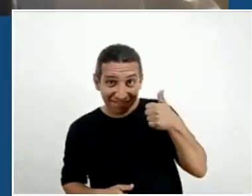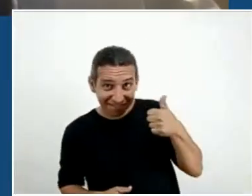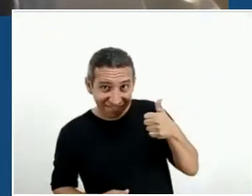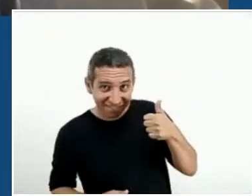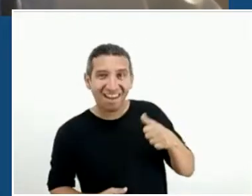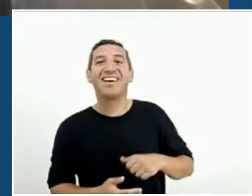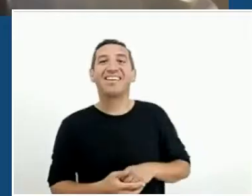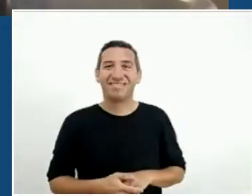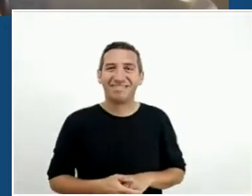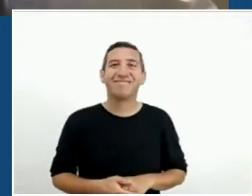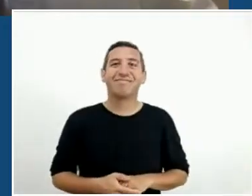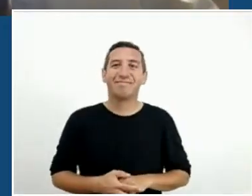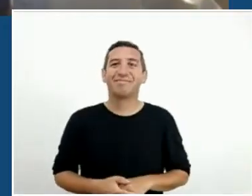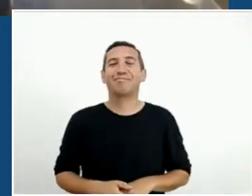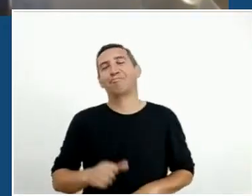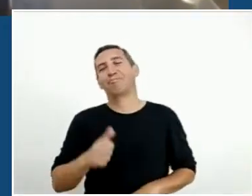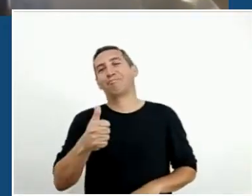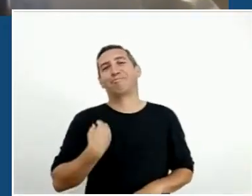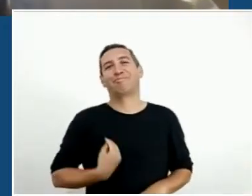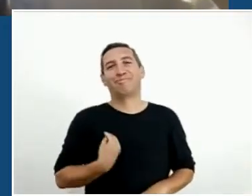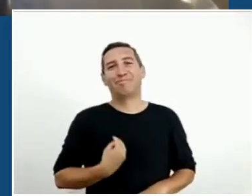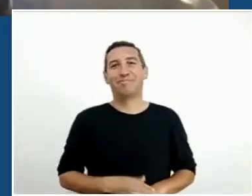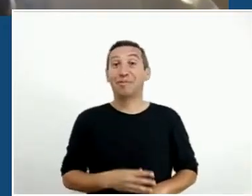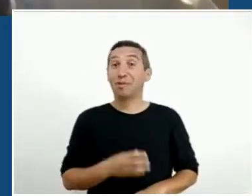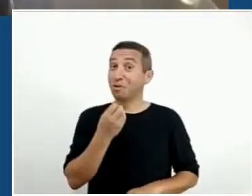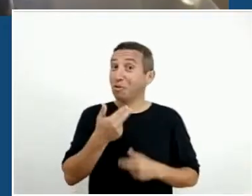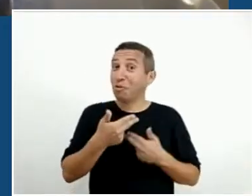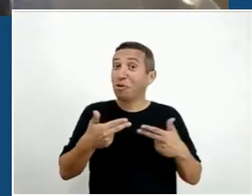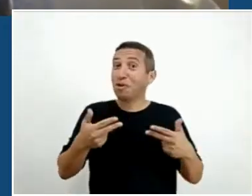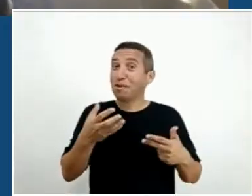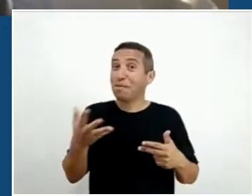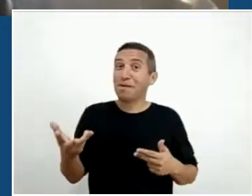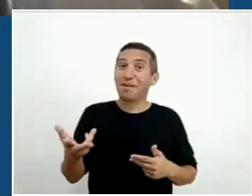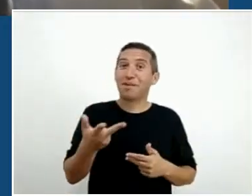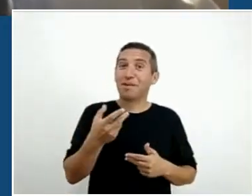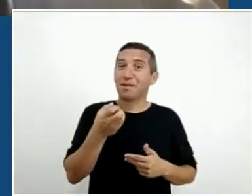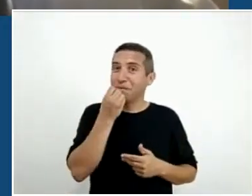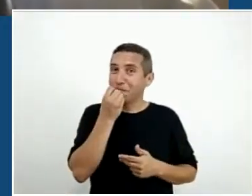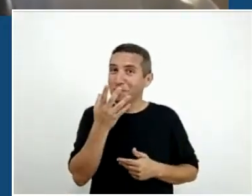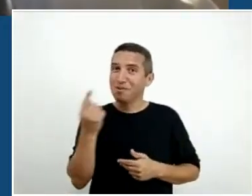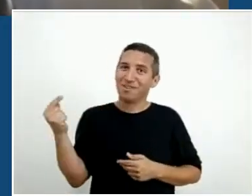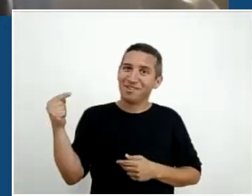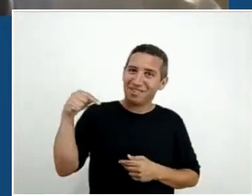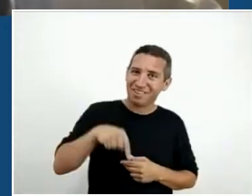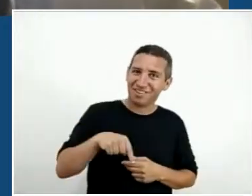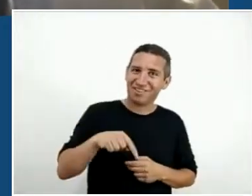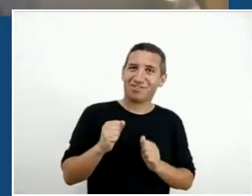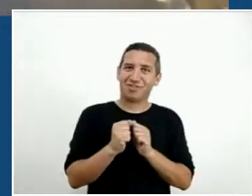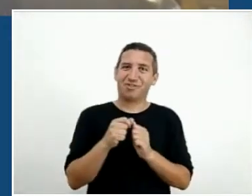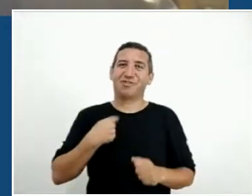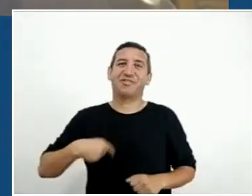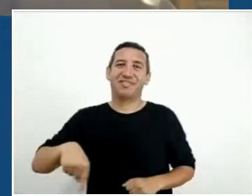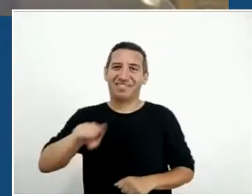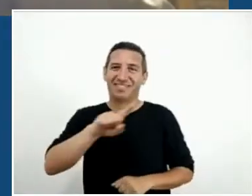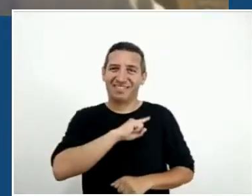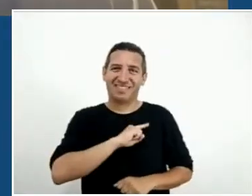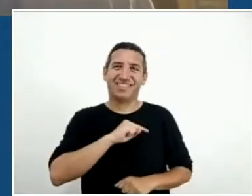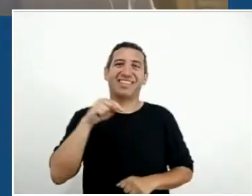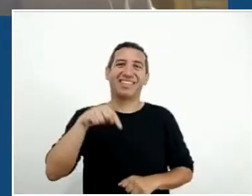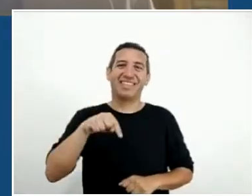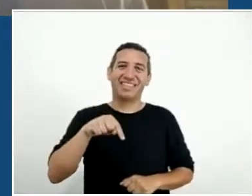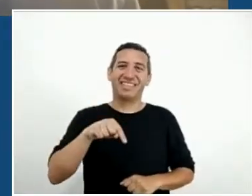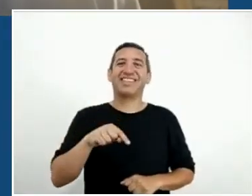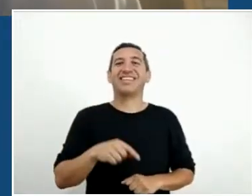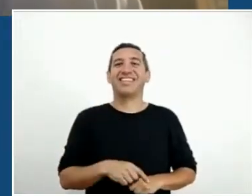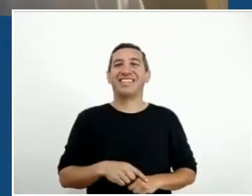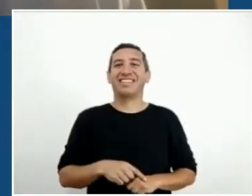Estou aqui. Que bênção, viu, doutor Erasmo? Trazer o senhor aqui junto conosco nesse webinar. Uma